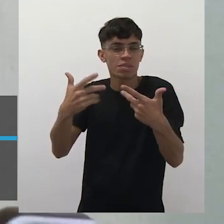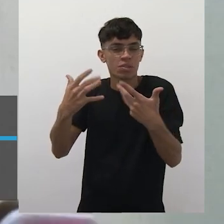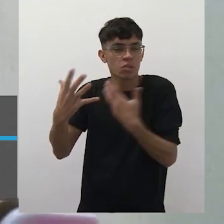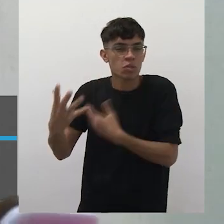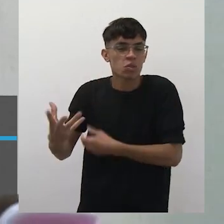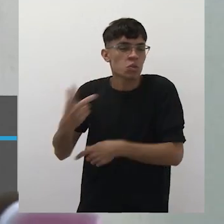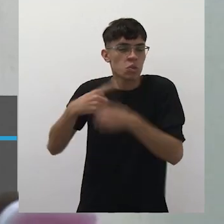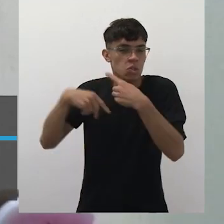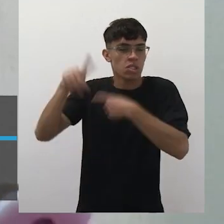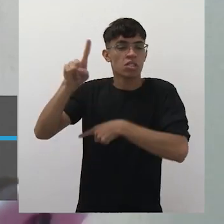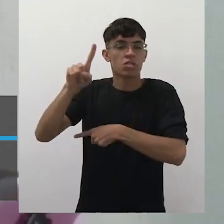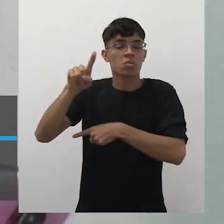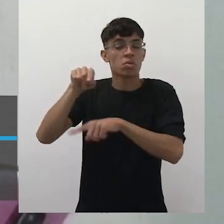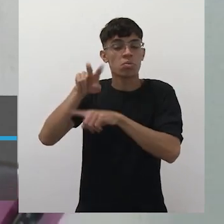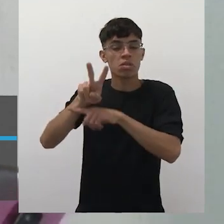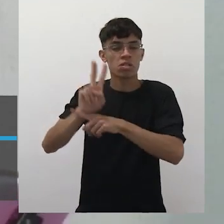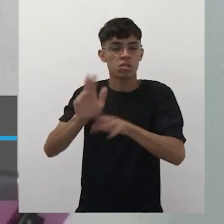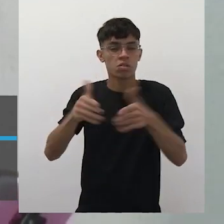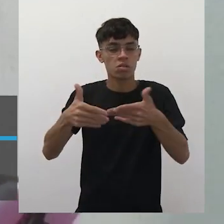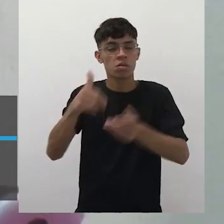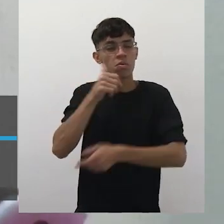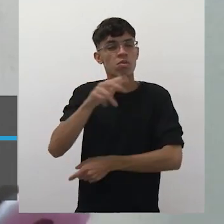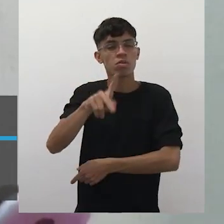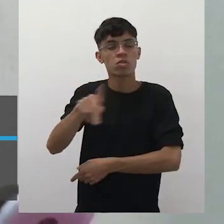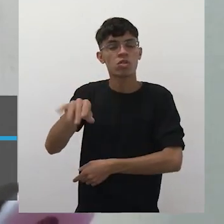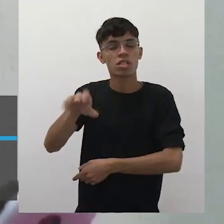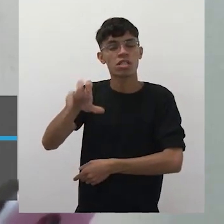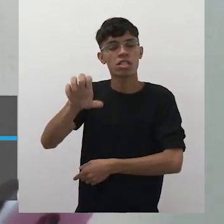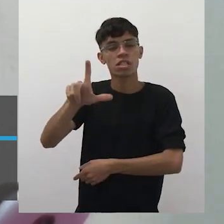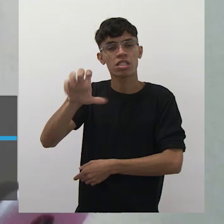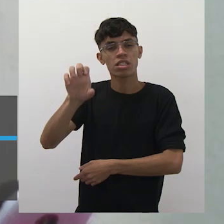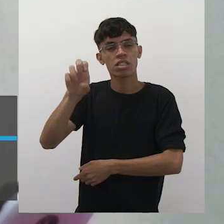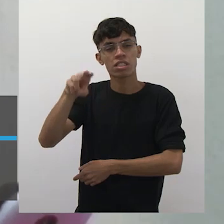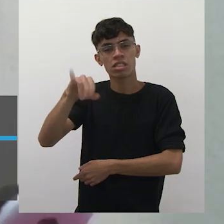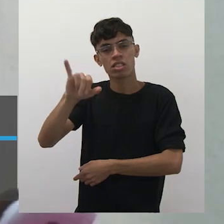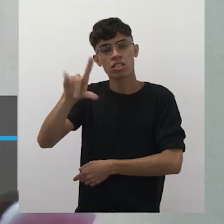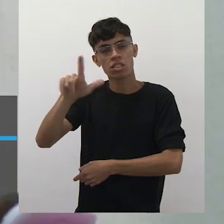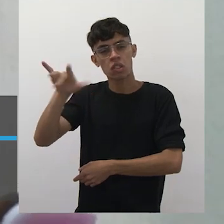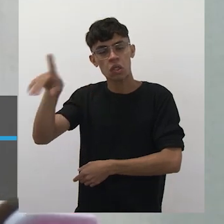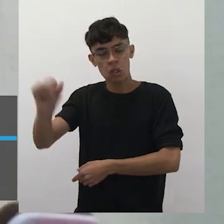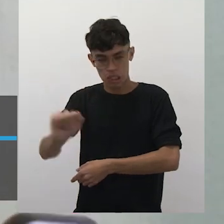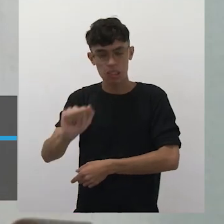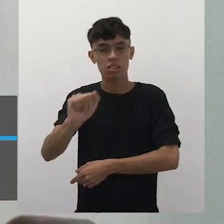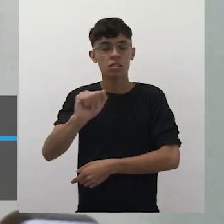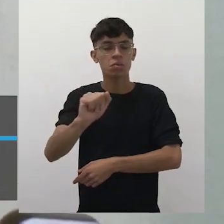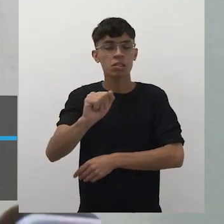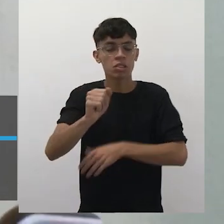Professor Edenilda, incentivando o interesse dos alunos pelo tema.